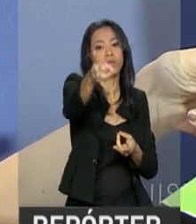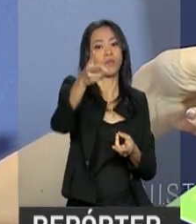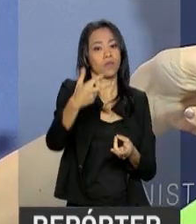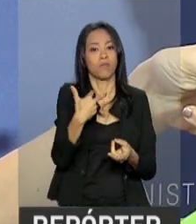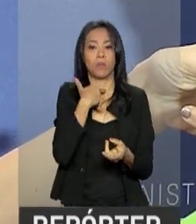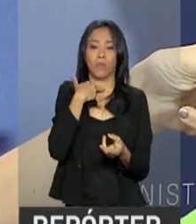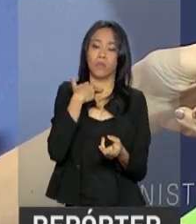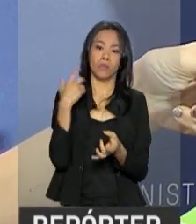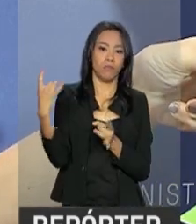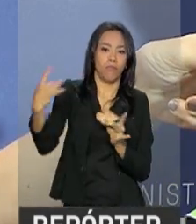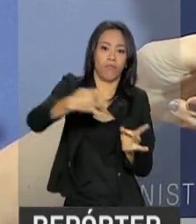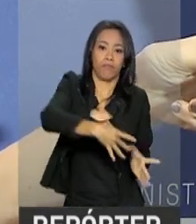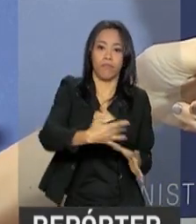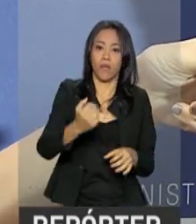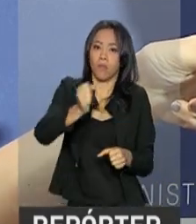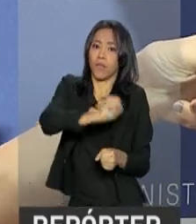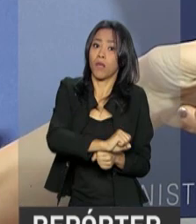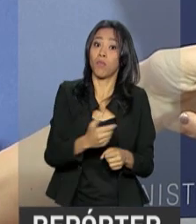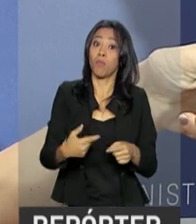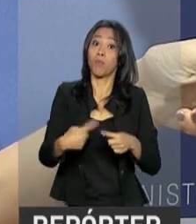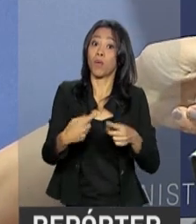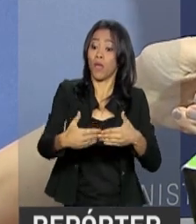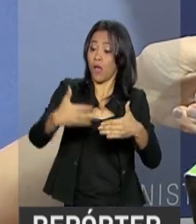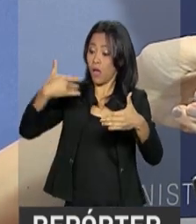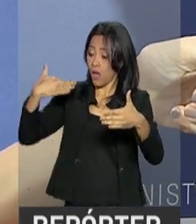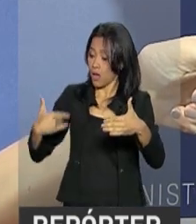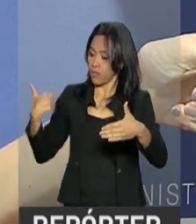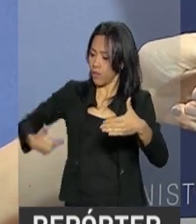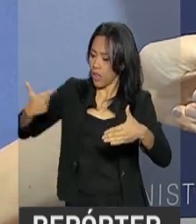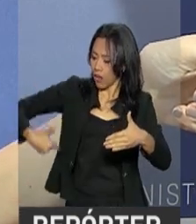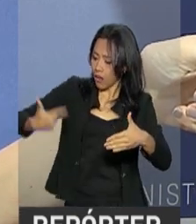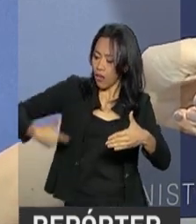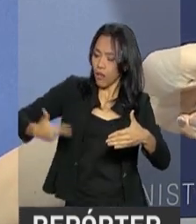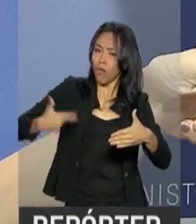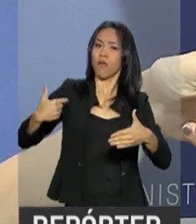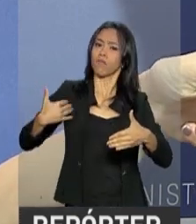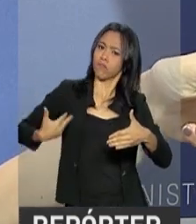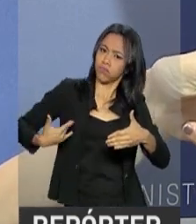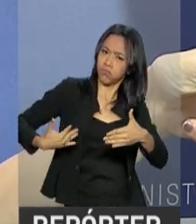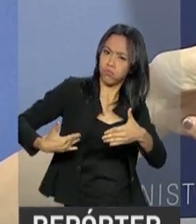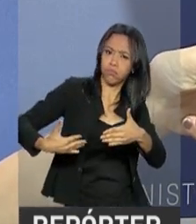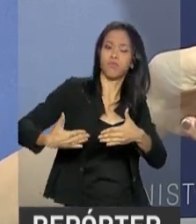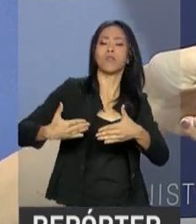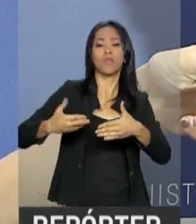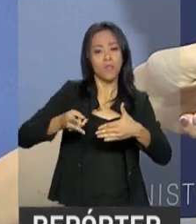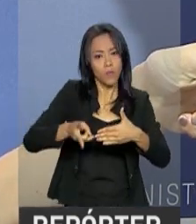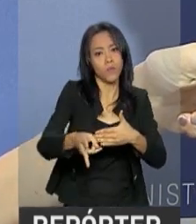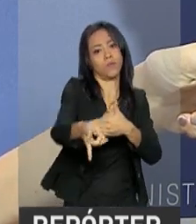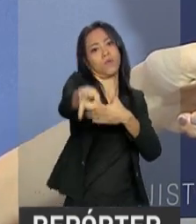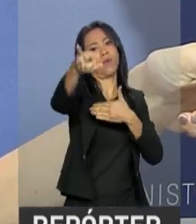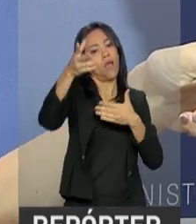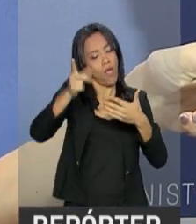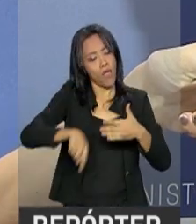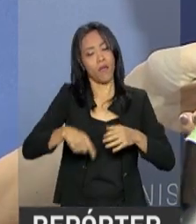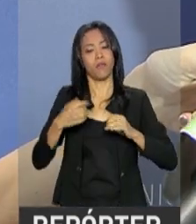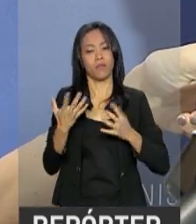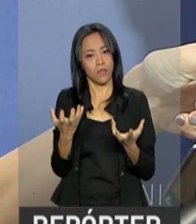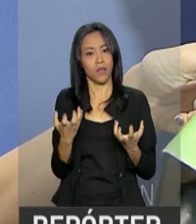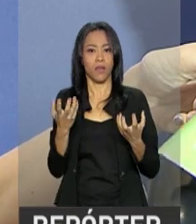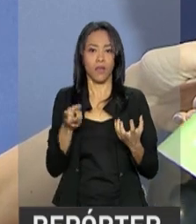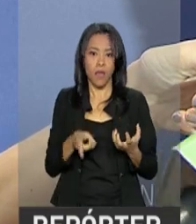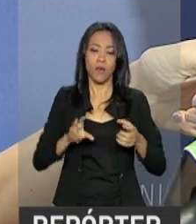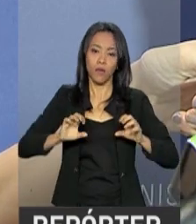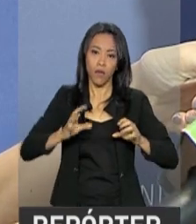prosseguir porque foi investido pelo que se alcançou então tem que ser tem que prosseguir é isso que se quer e esse é um esforço há um